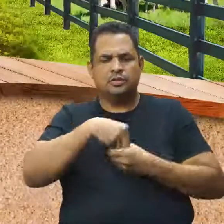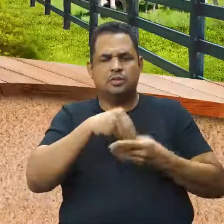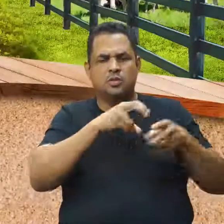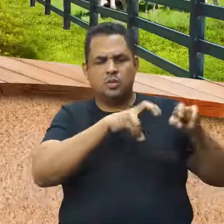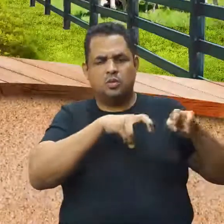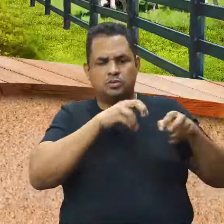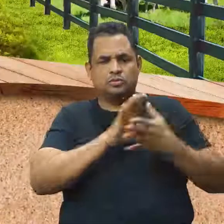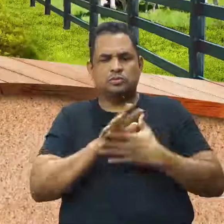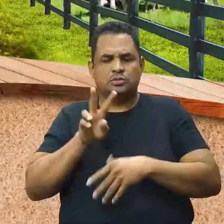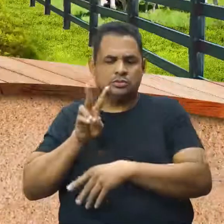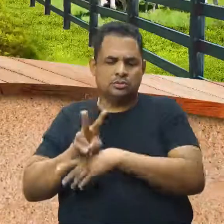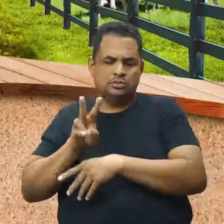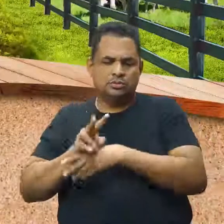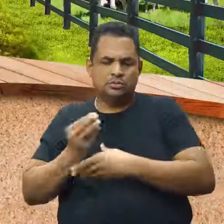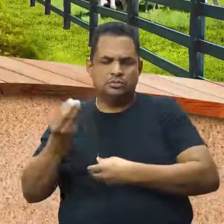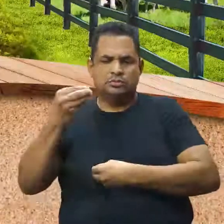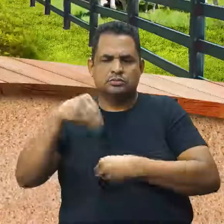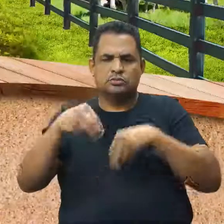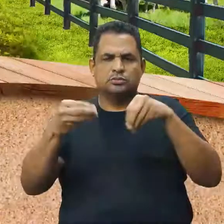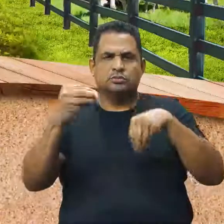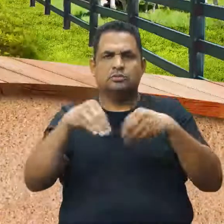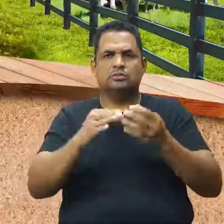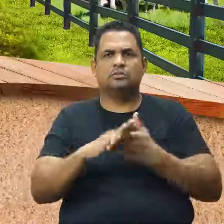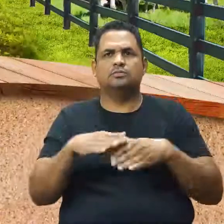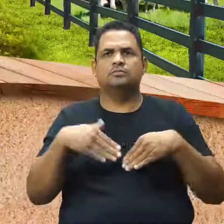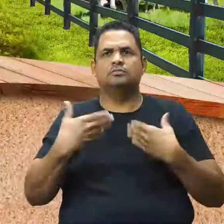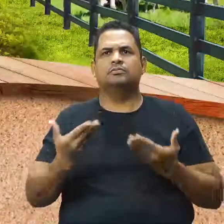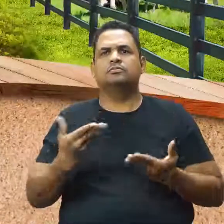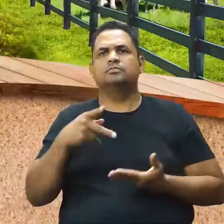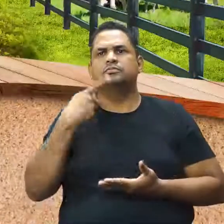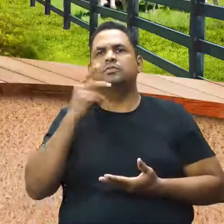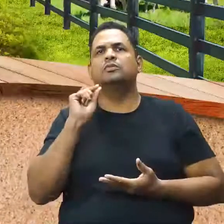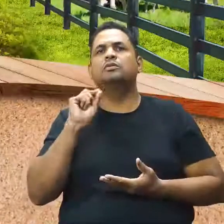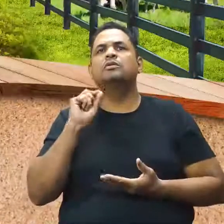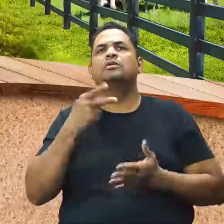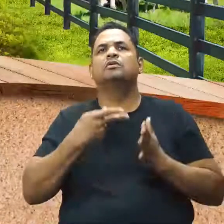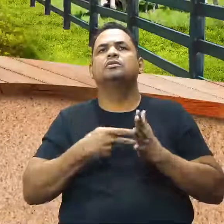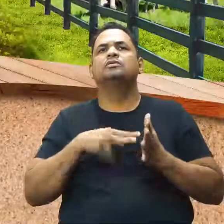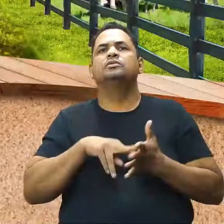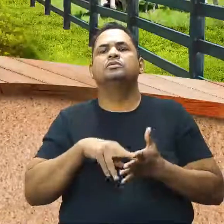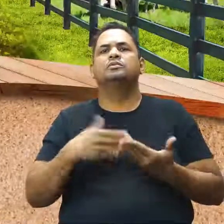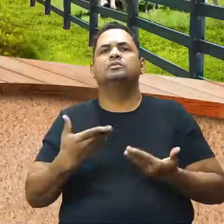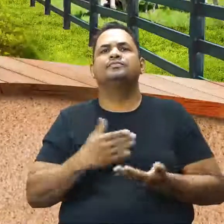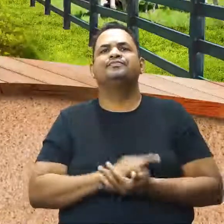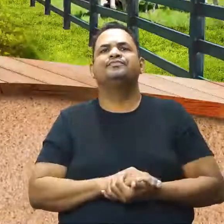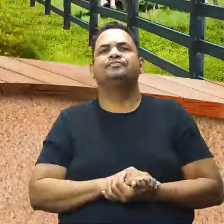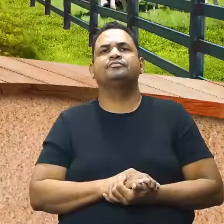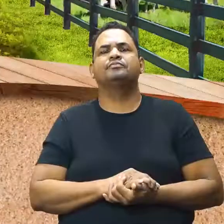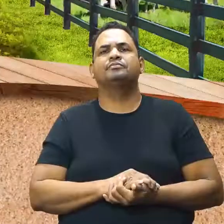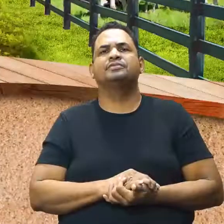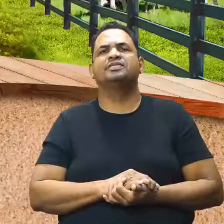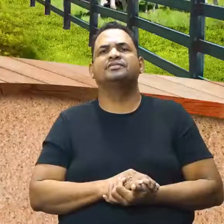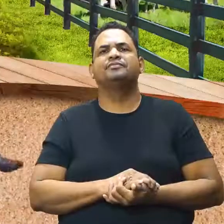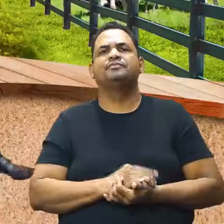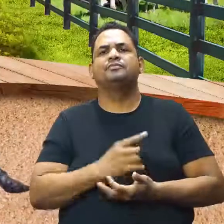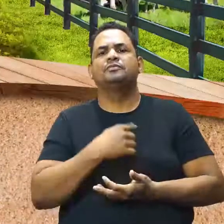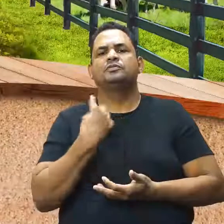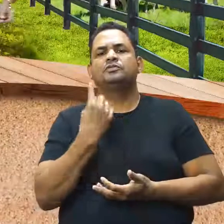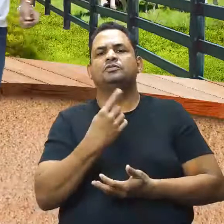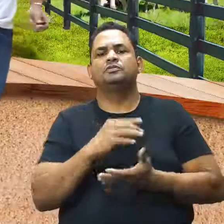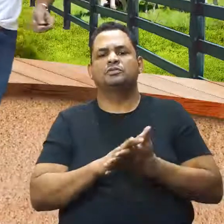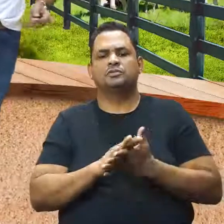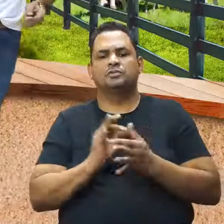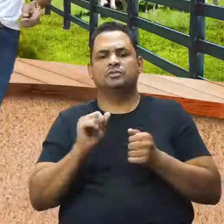são tratos culturais. E, professor, quando a gente fala de agricultura, nós estamos falando do quê? Nós estamos falando de atividade